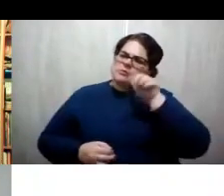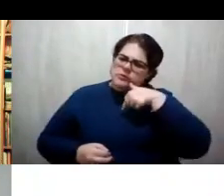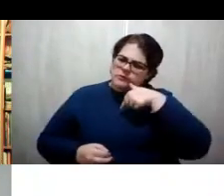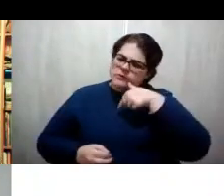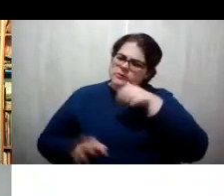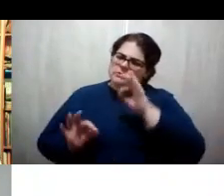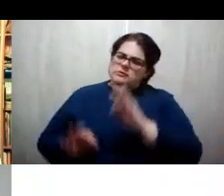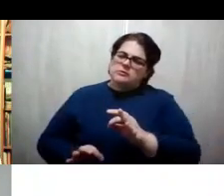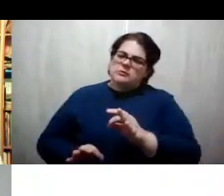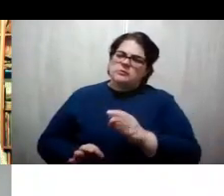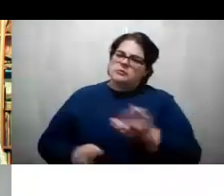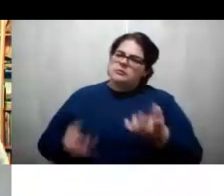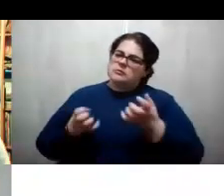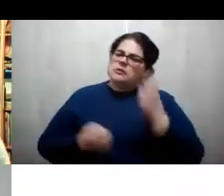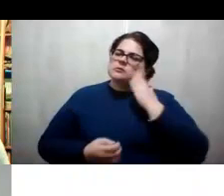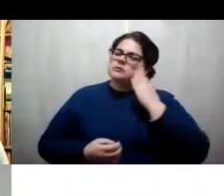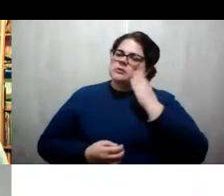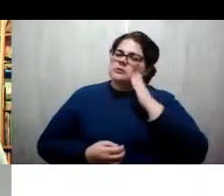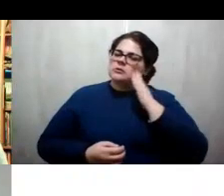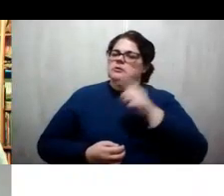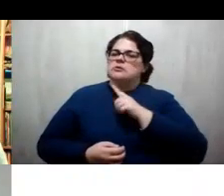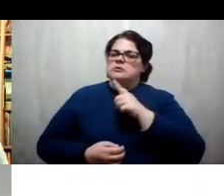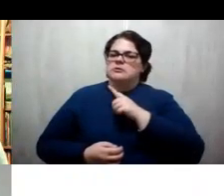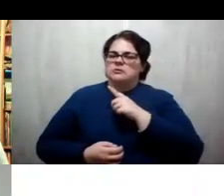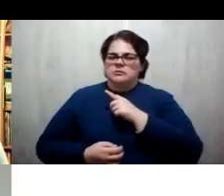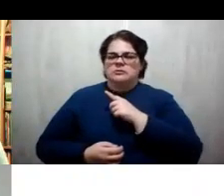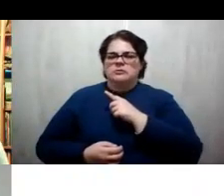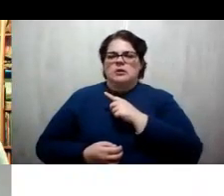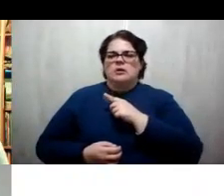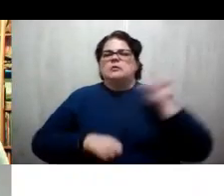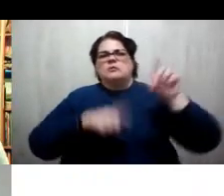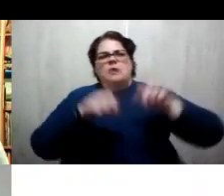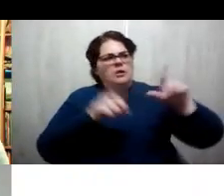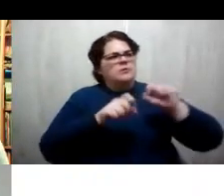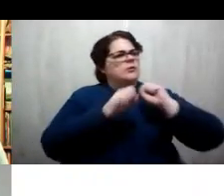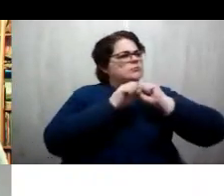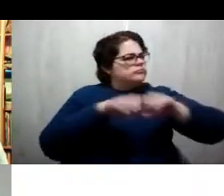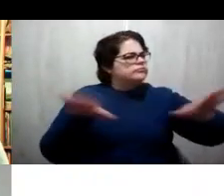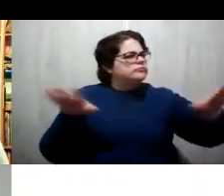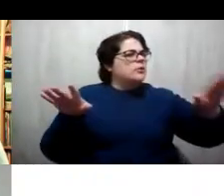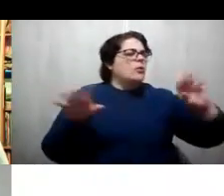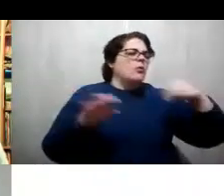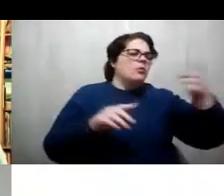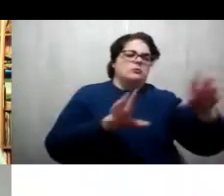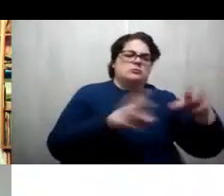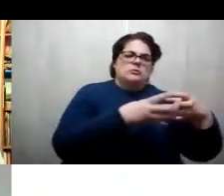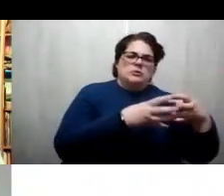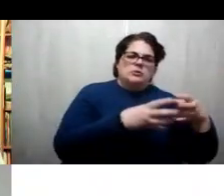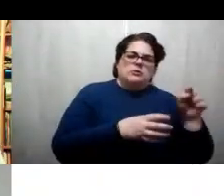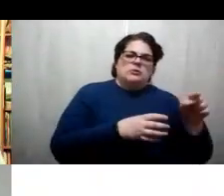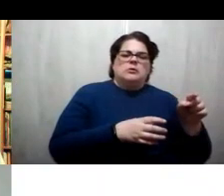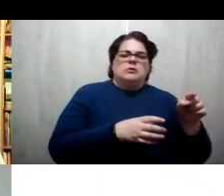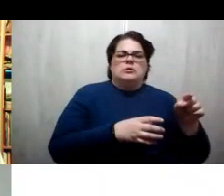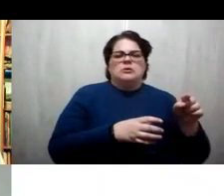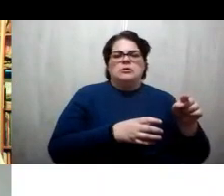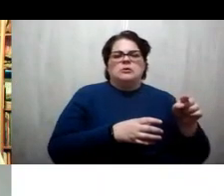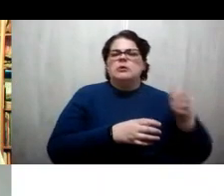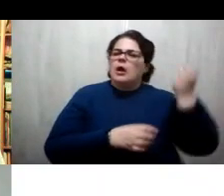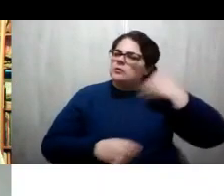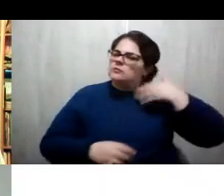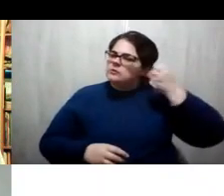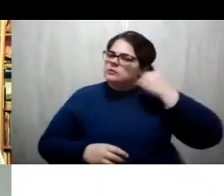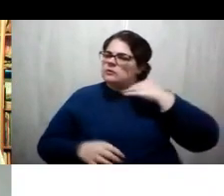Gostaria de saber se houve audiodescrição na transmissão das TVs e se era outra Não. equipe ou a AD estava apenas no